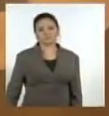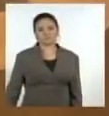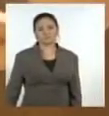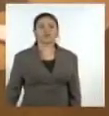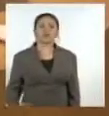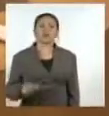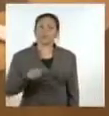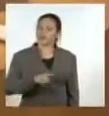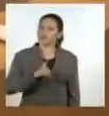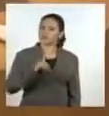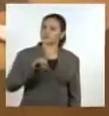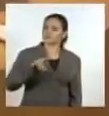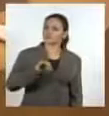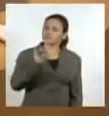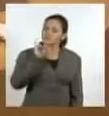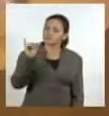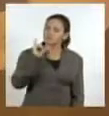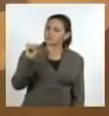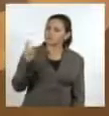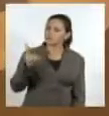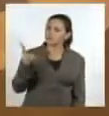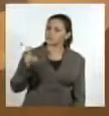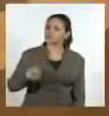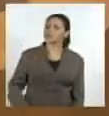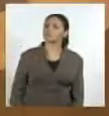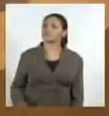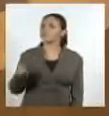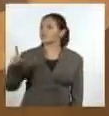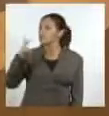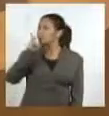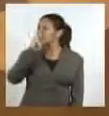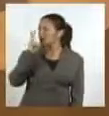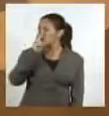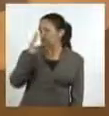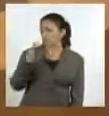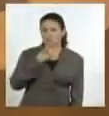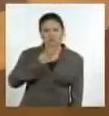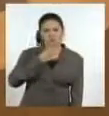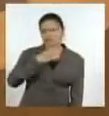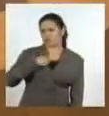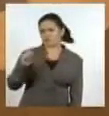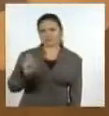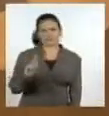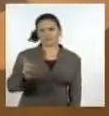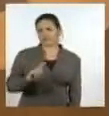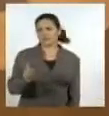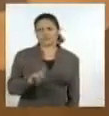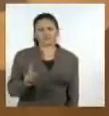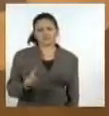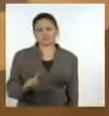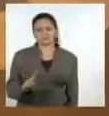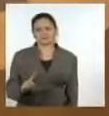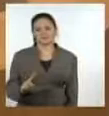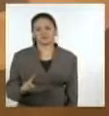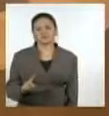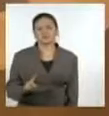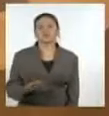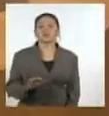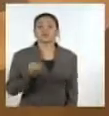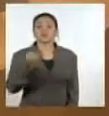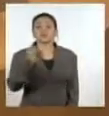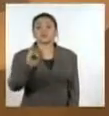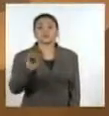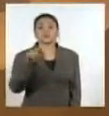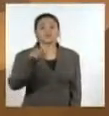certa intimidade com ele: vocês até parecem que não me conhecem. Ainda que vocês não tivessem vindo à minha casa